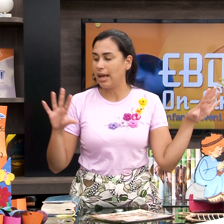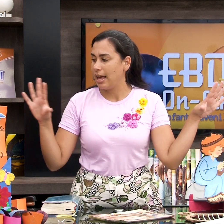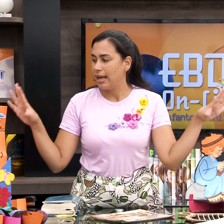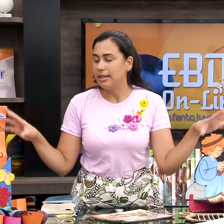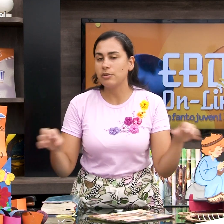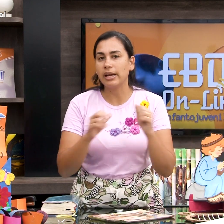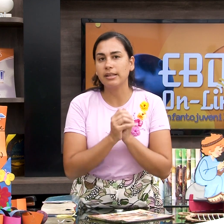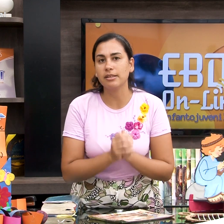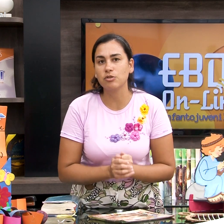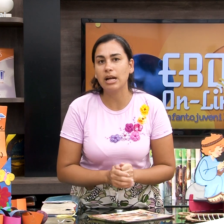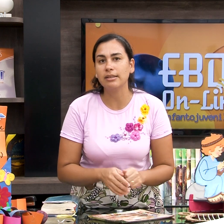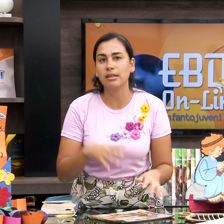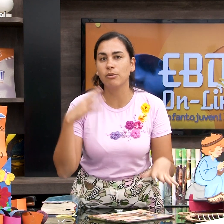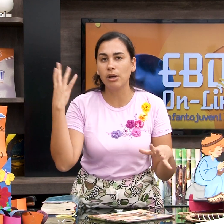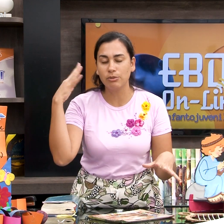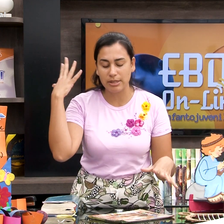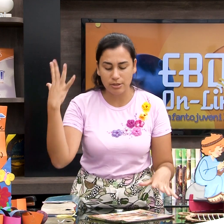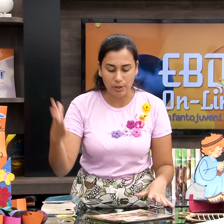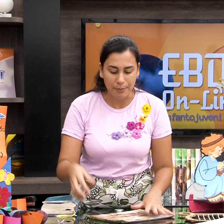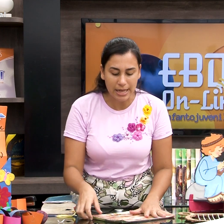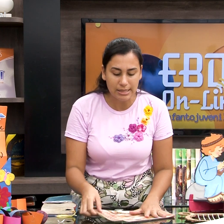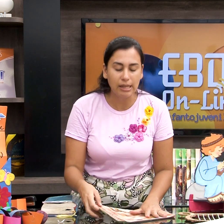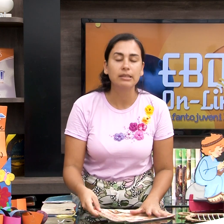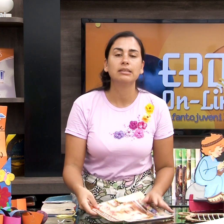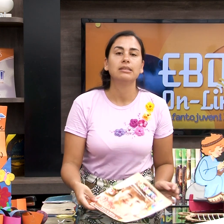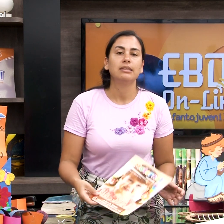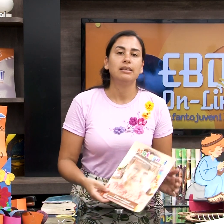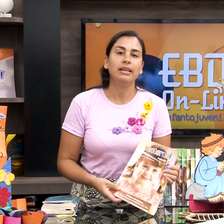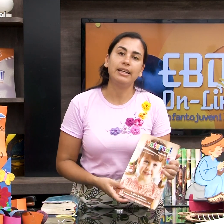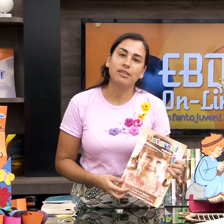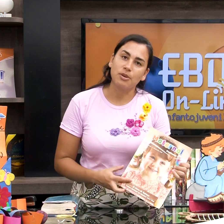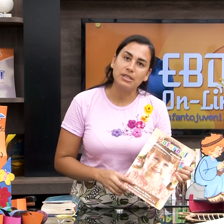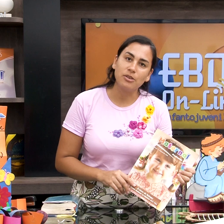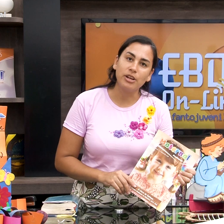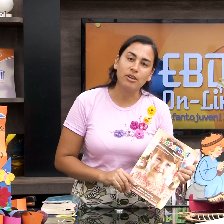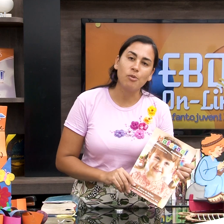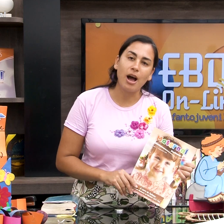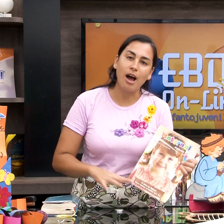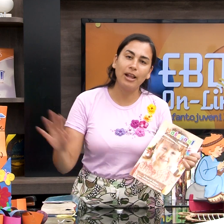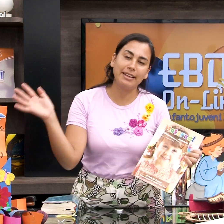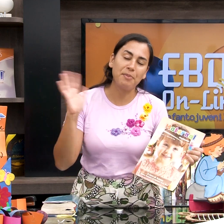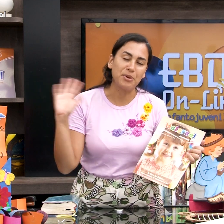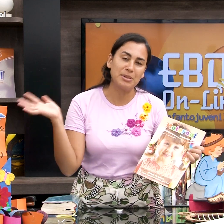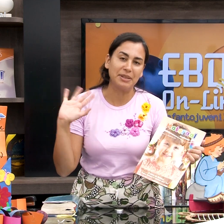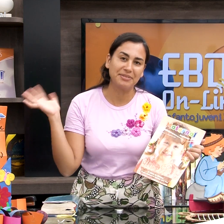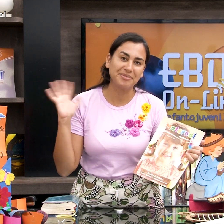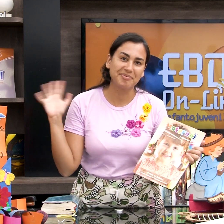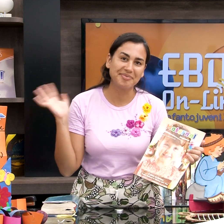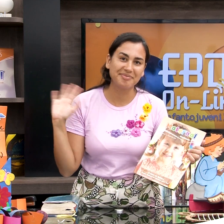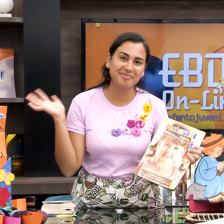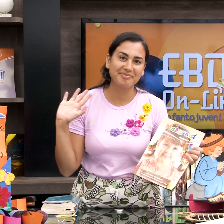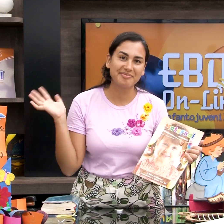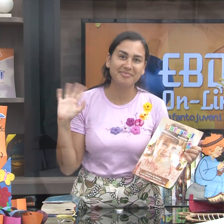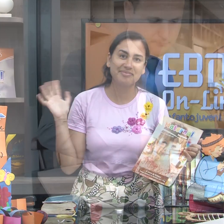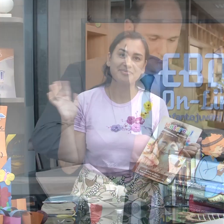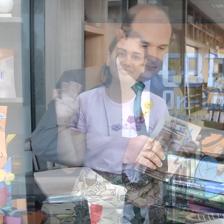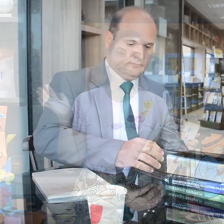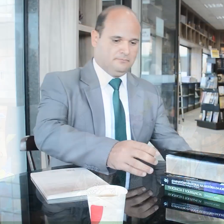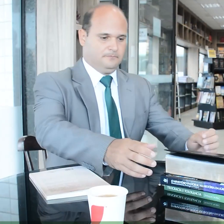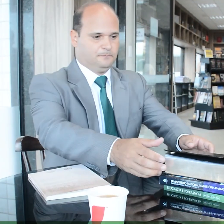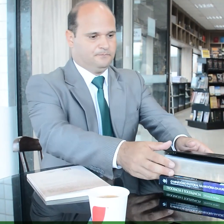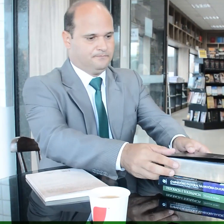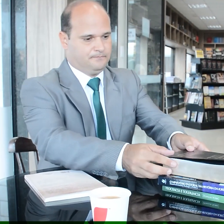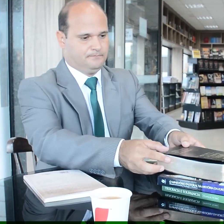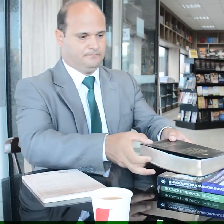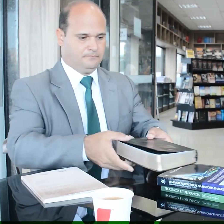que isso aqui tenha te ajudado, tenha dado alguma luz aí na sua cabeça. E que Deus te abençoe, tenha uma boa aula, até a próxima!